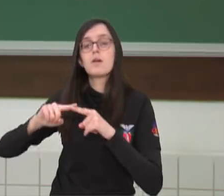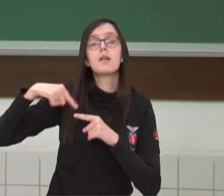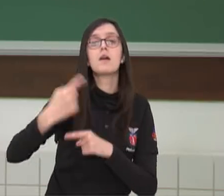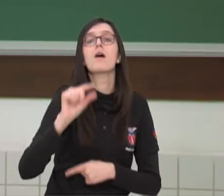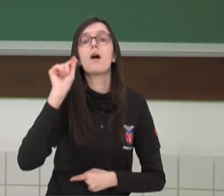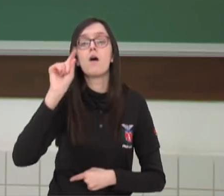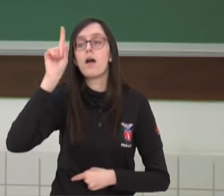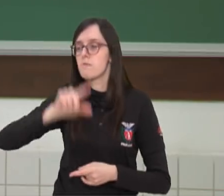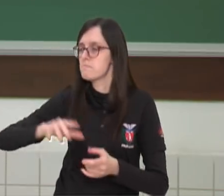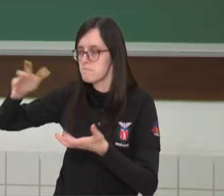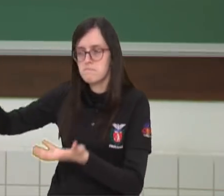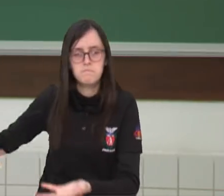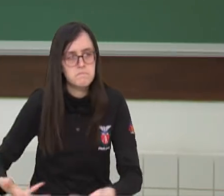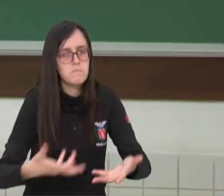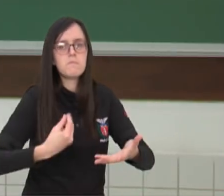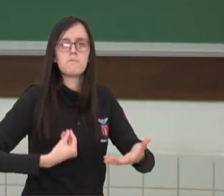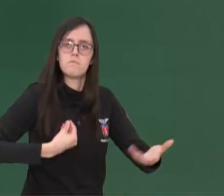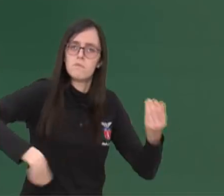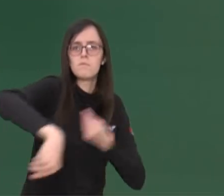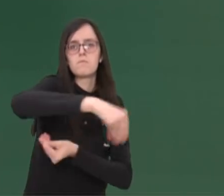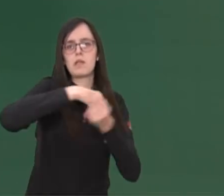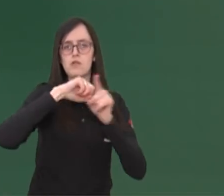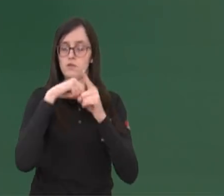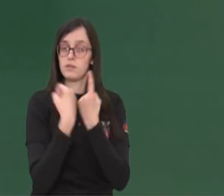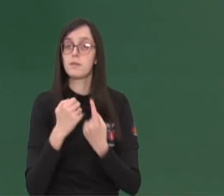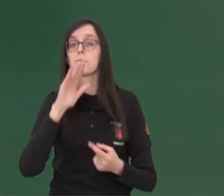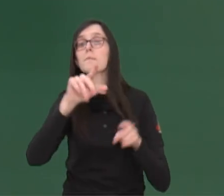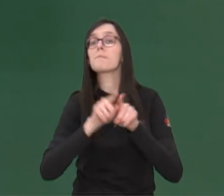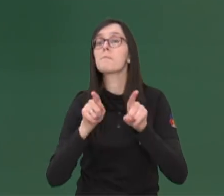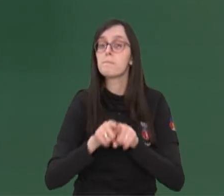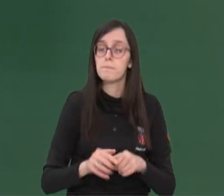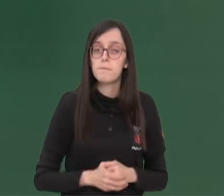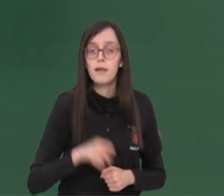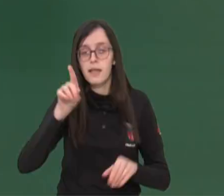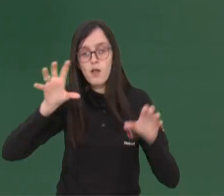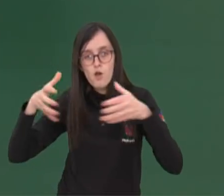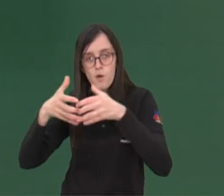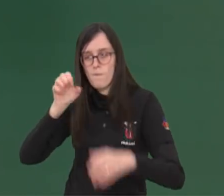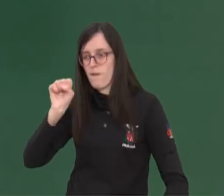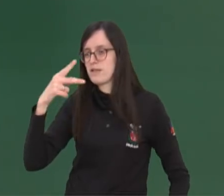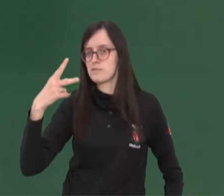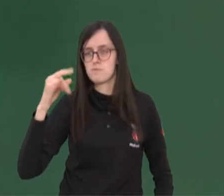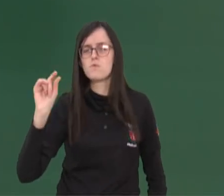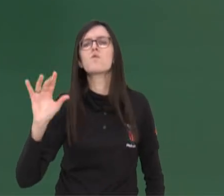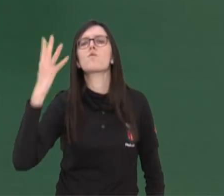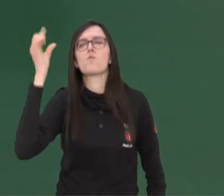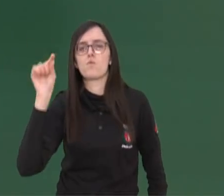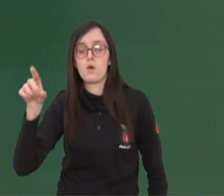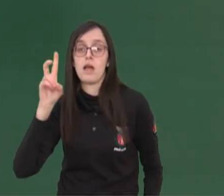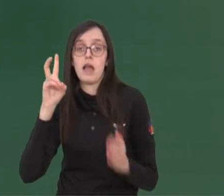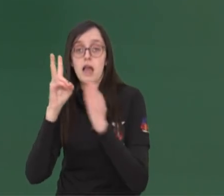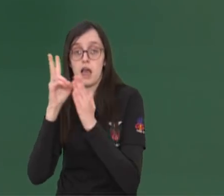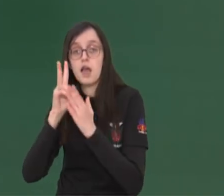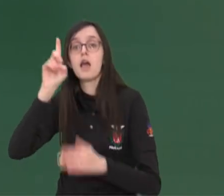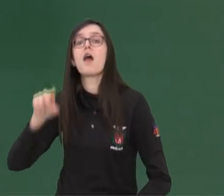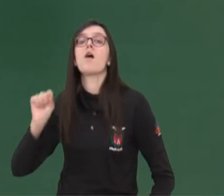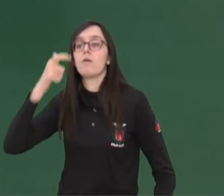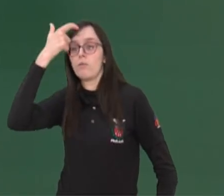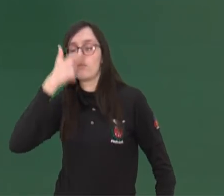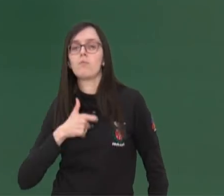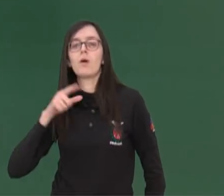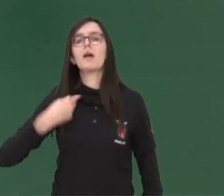depois integrá-los à sociedade. Mais ainda, para esse órgão, o SPI, o índio era um ser